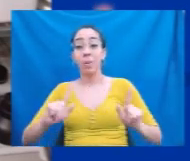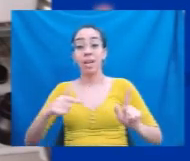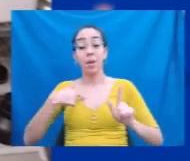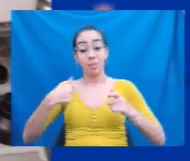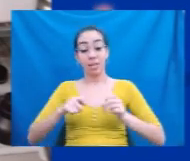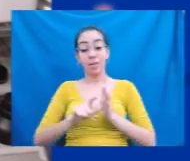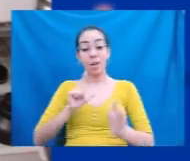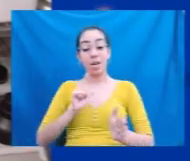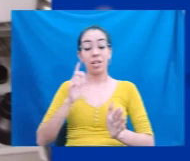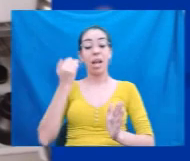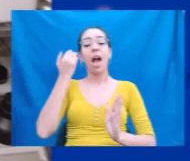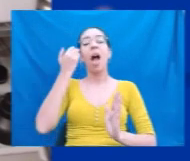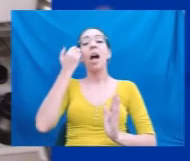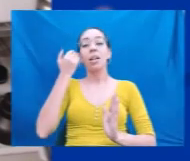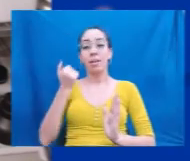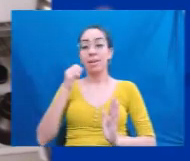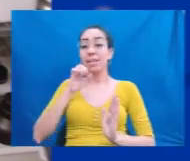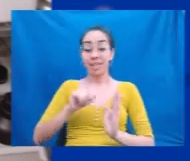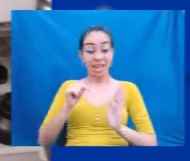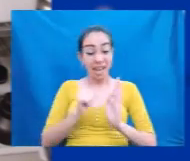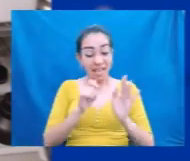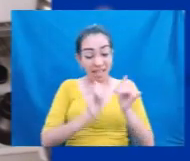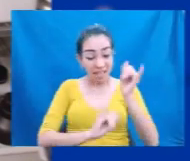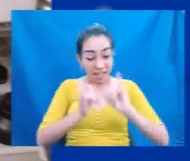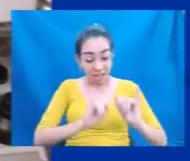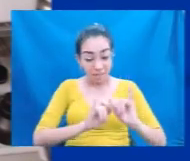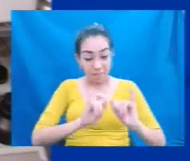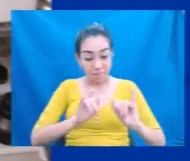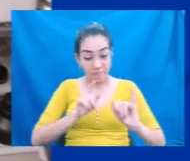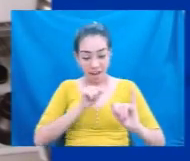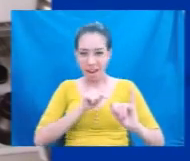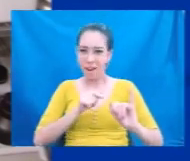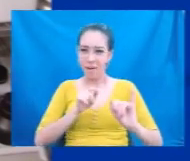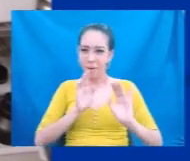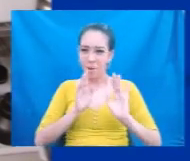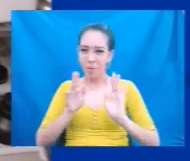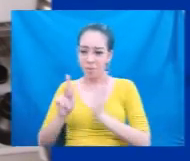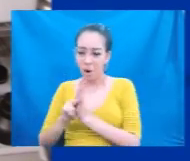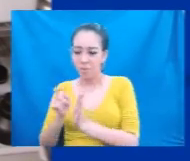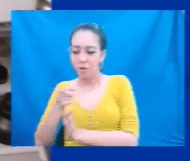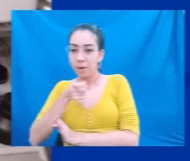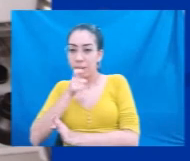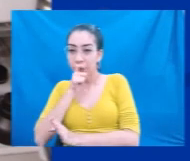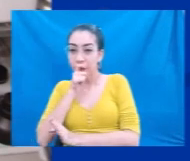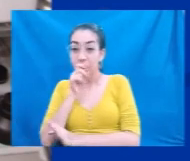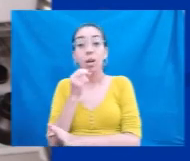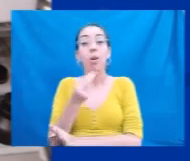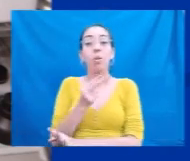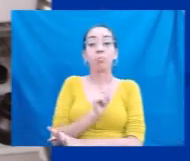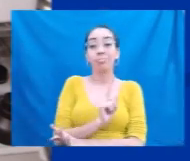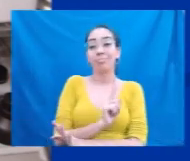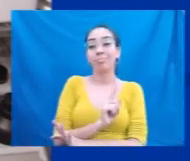me informar sobre aquele produto, se ele, né, ou aquela solução que eu vou preparar, se realmente ela tem que ser armazenada a temperaturas baixas. E